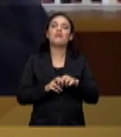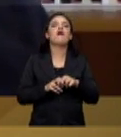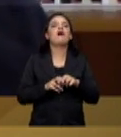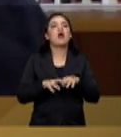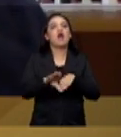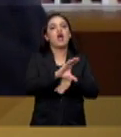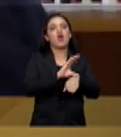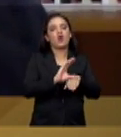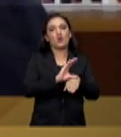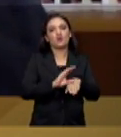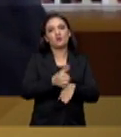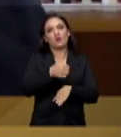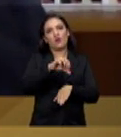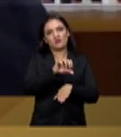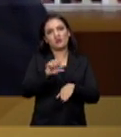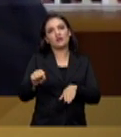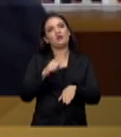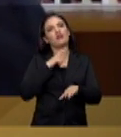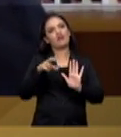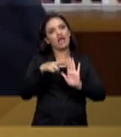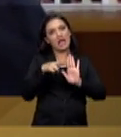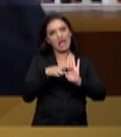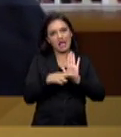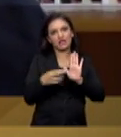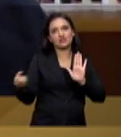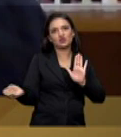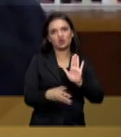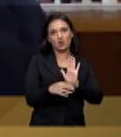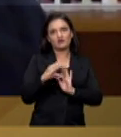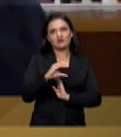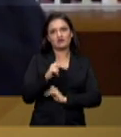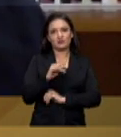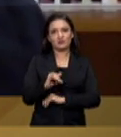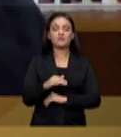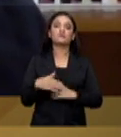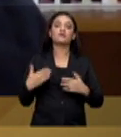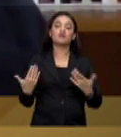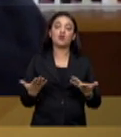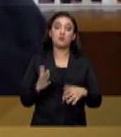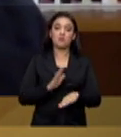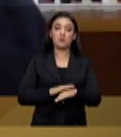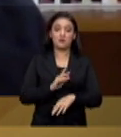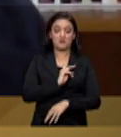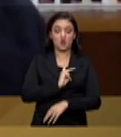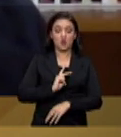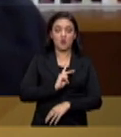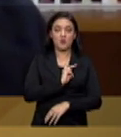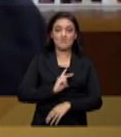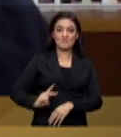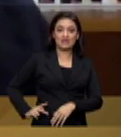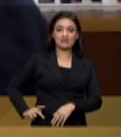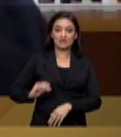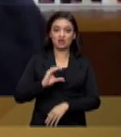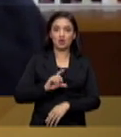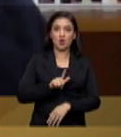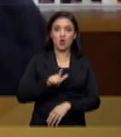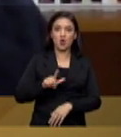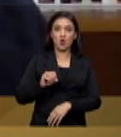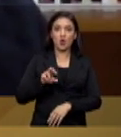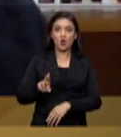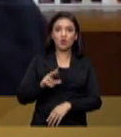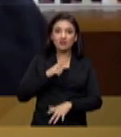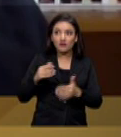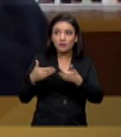regulamentou do jeito que regulamentou. E no governo do presidente Fernando Collor foram instaladas